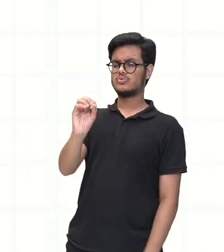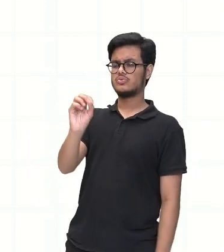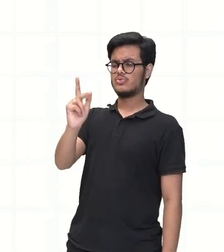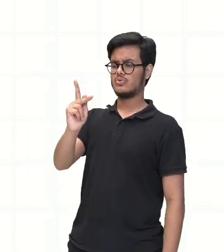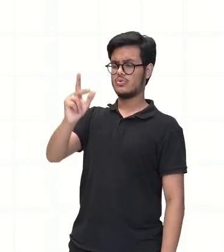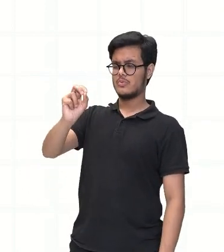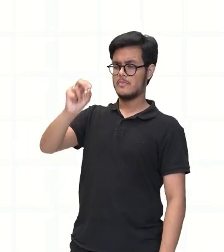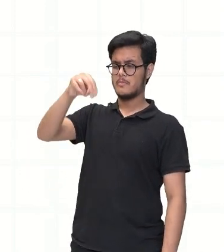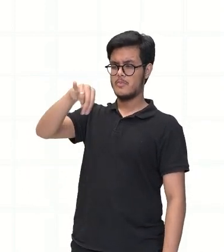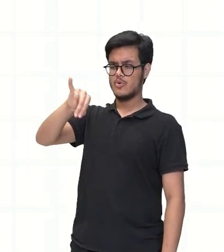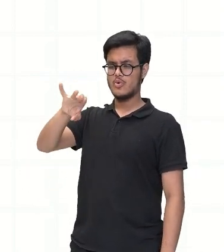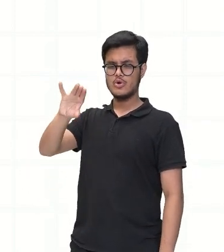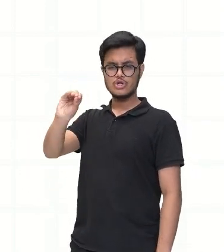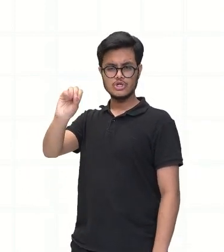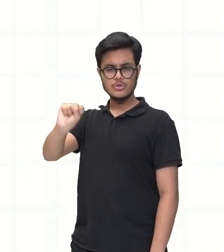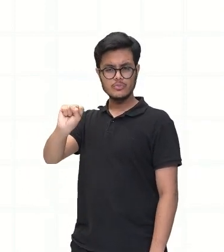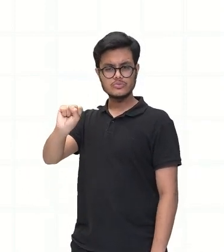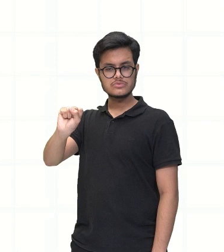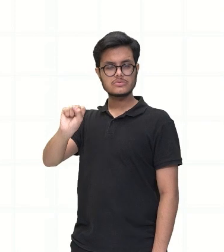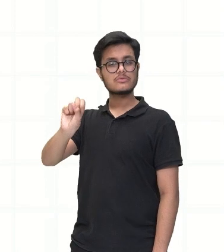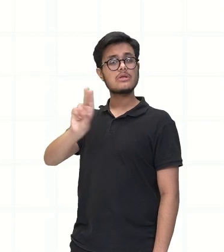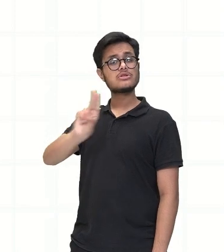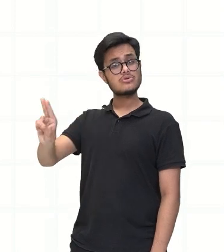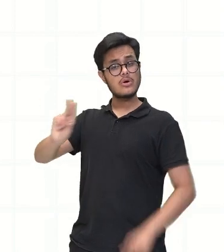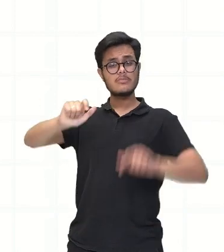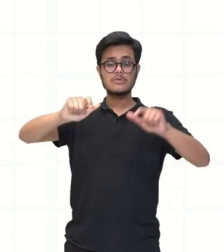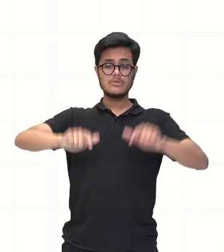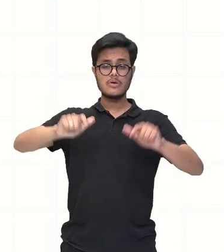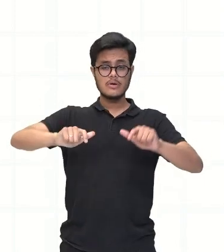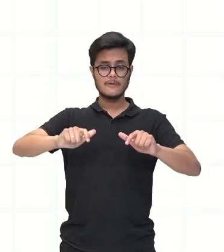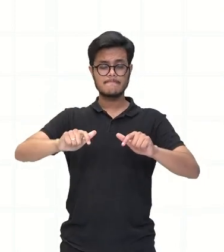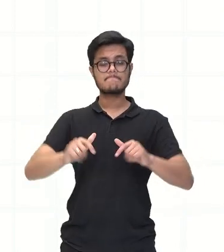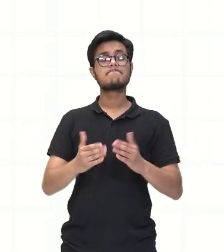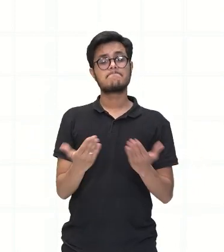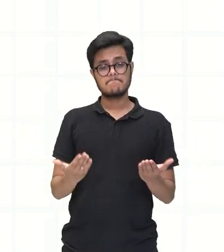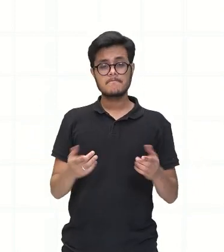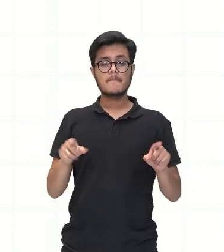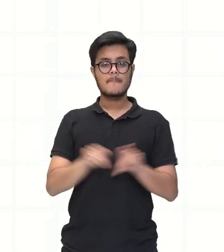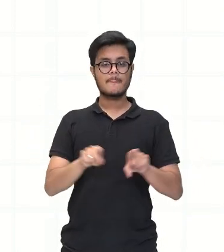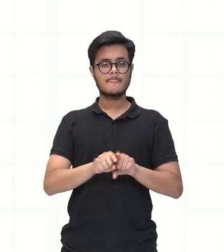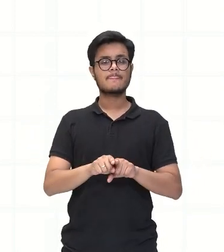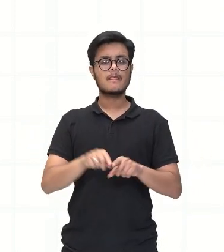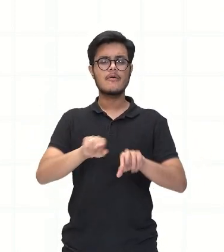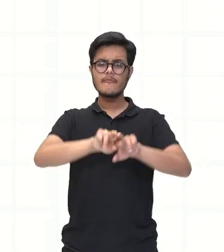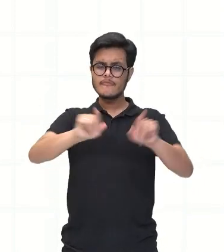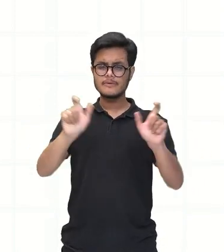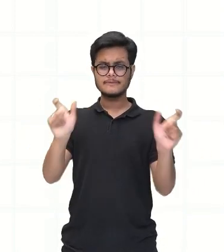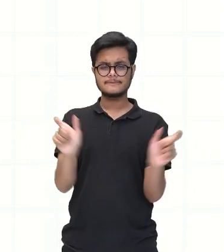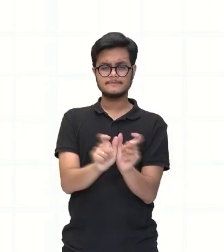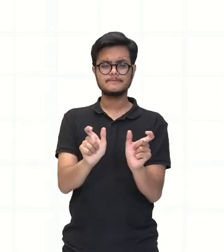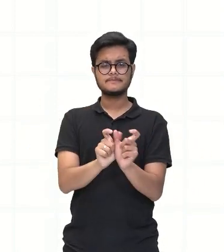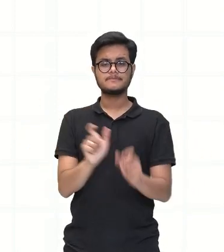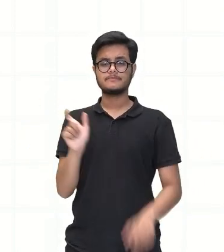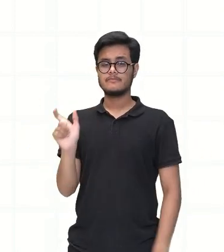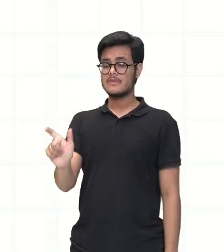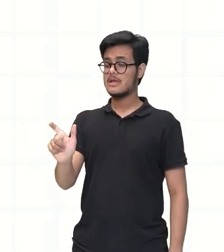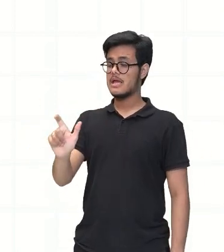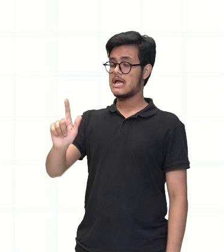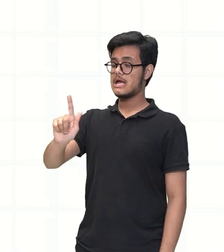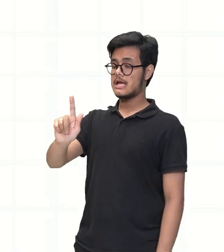topônimos. As palavras de lugares, ó, tá? Então, palavras compostas, iniciados pelo adjetivo